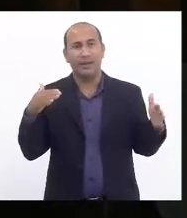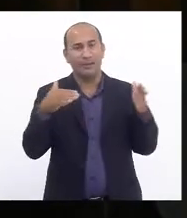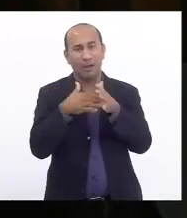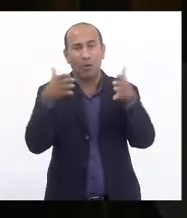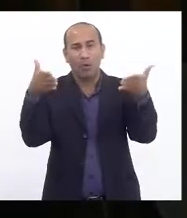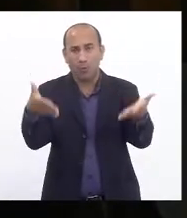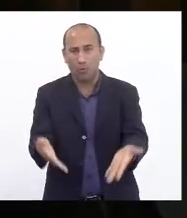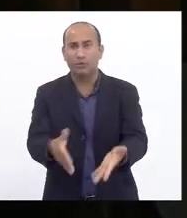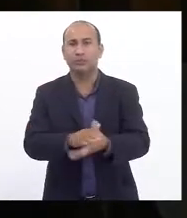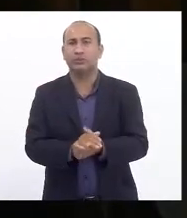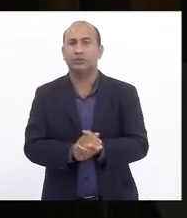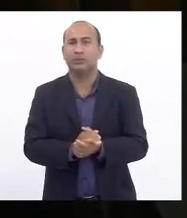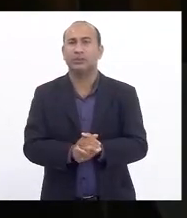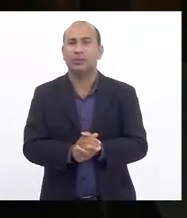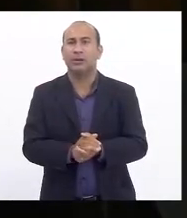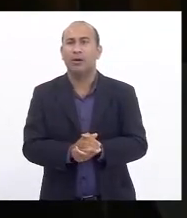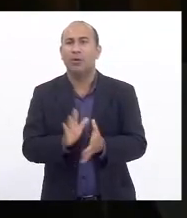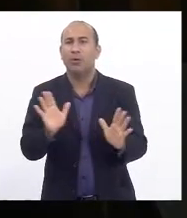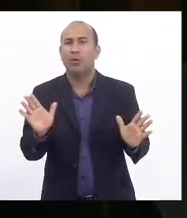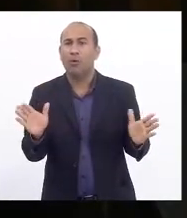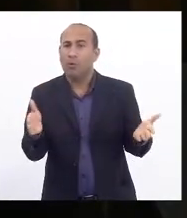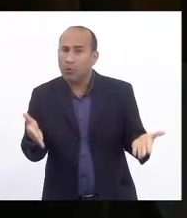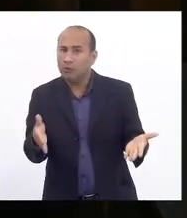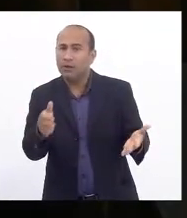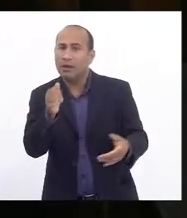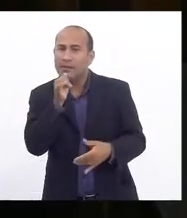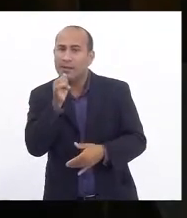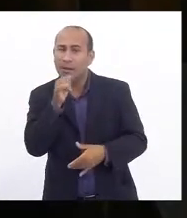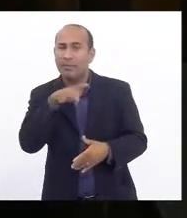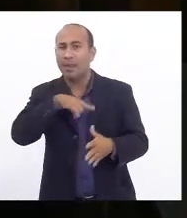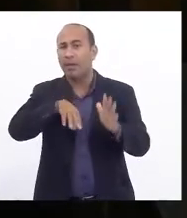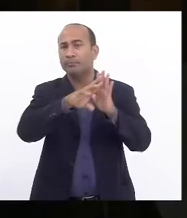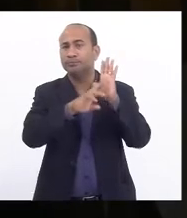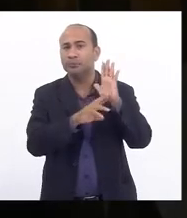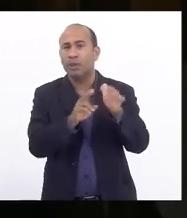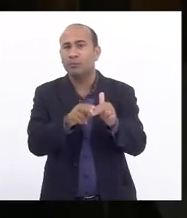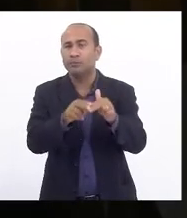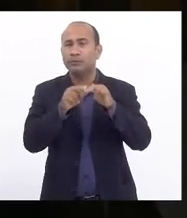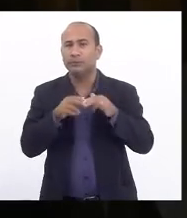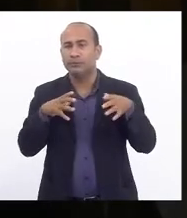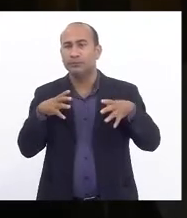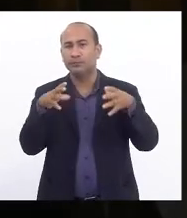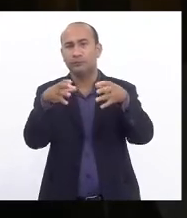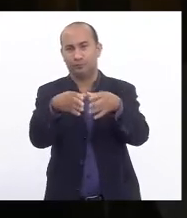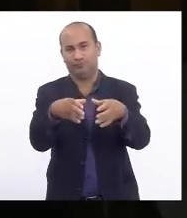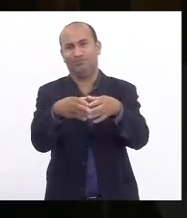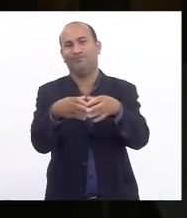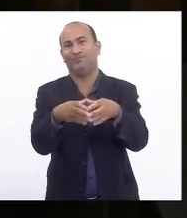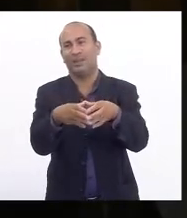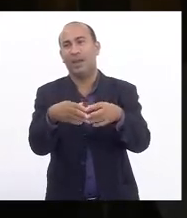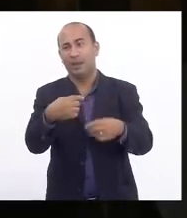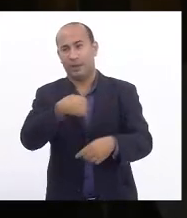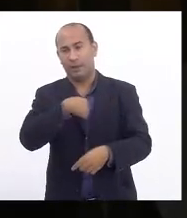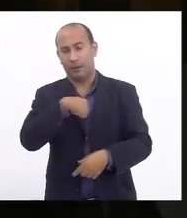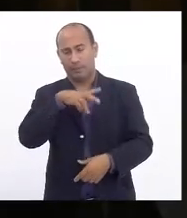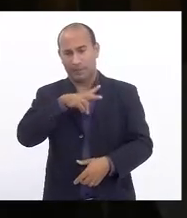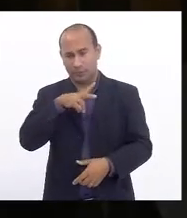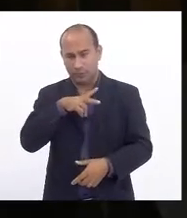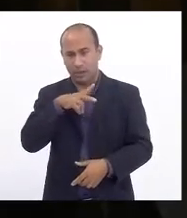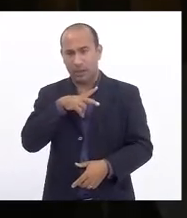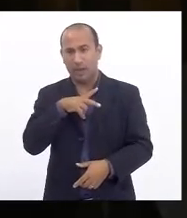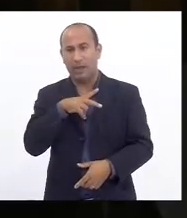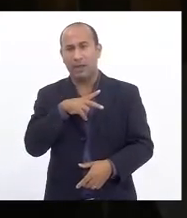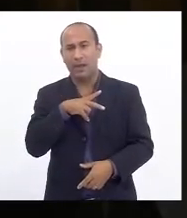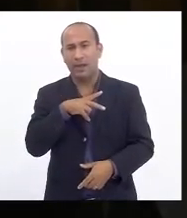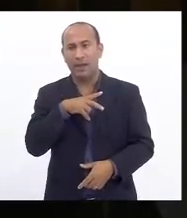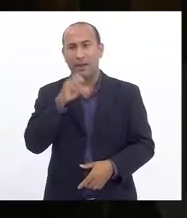quando a gente por exemplo tem um relatório que foi gerado por essa comissão e que eu pessoalmente encontro